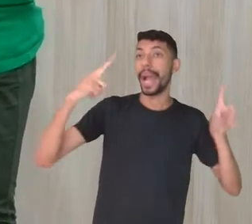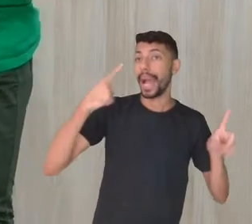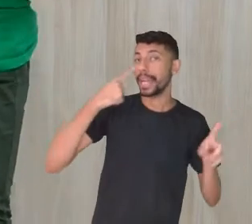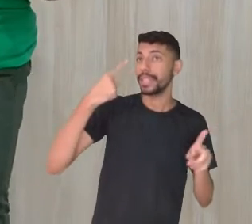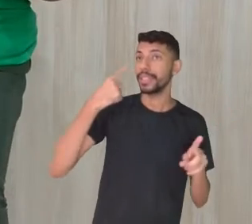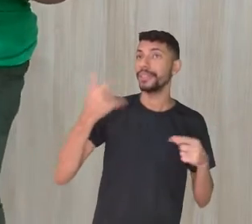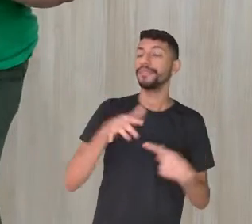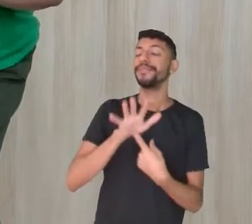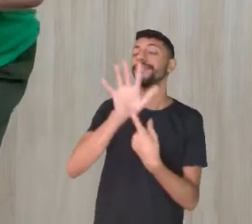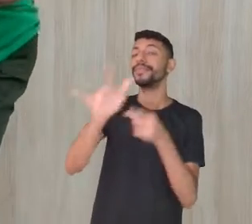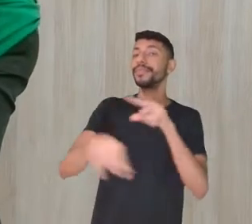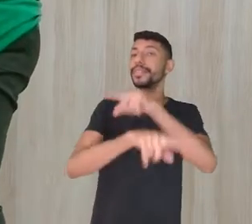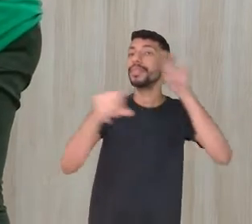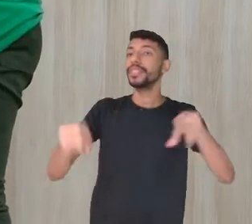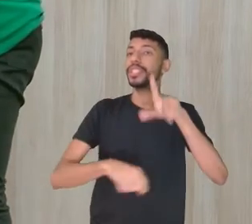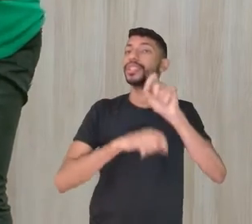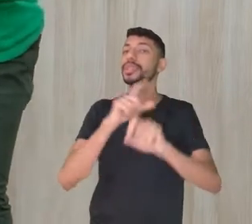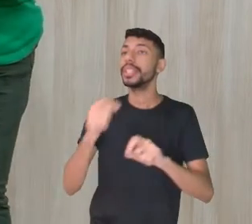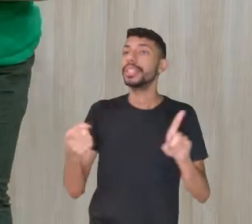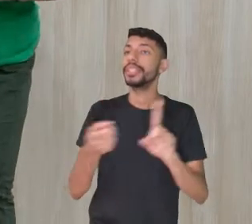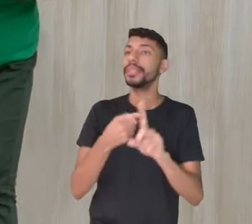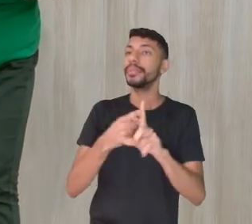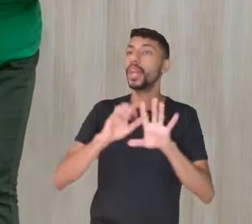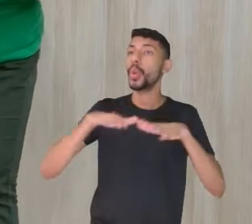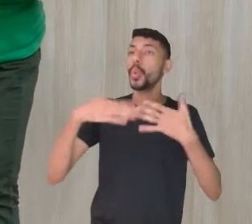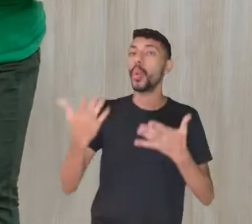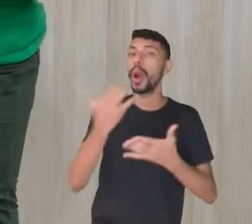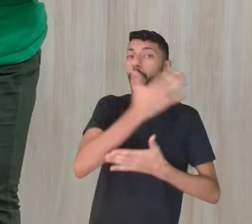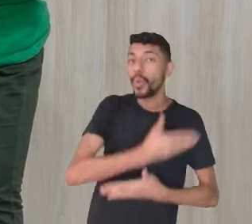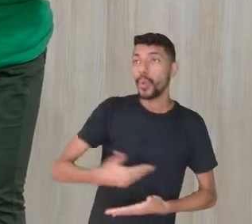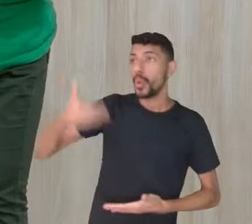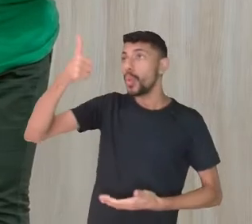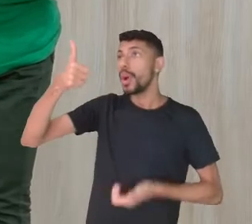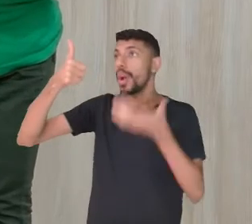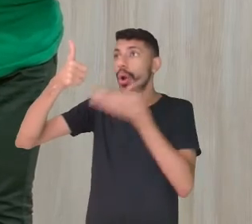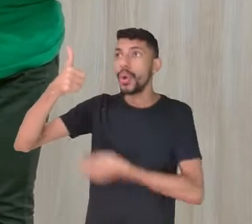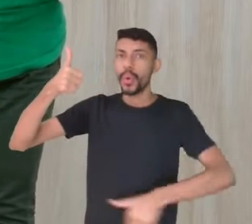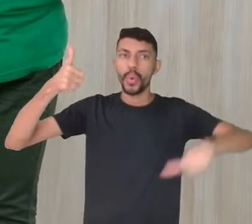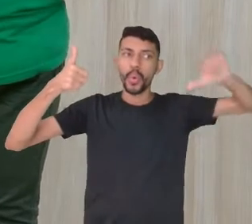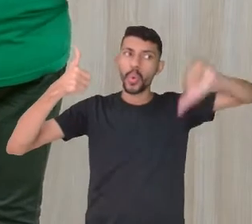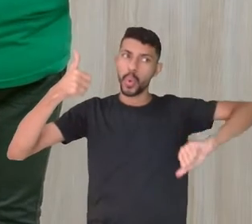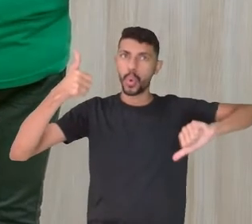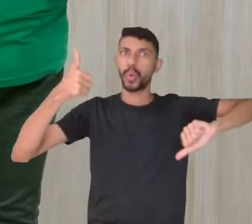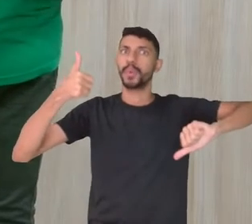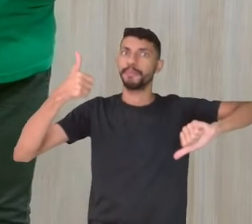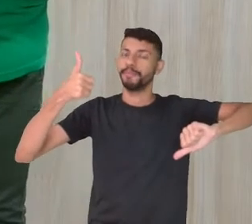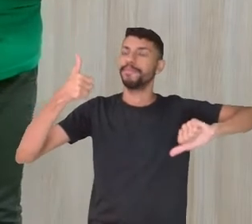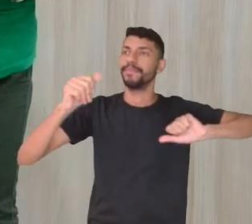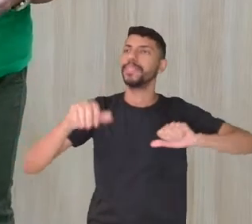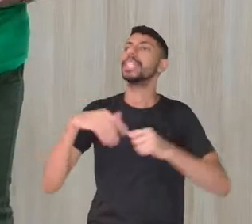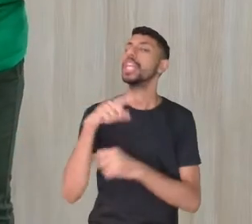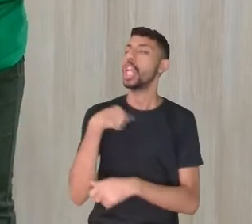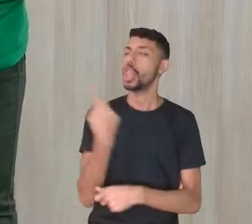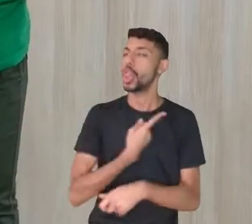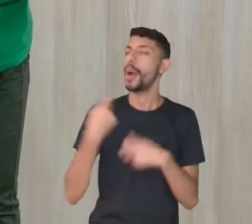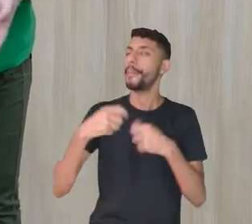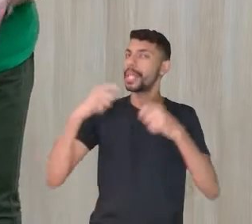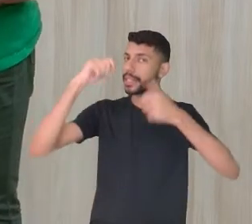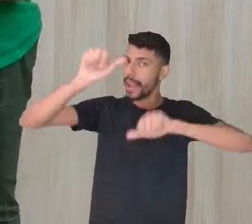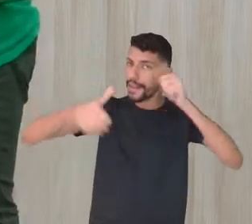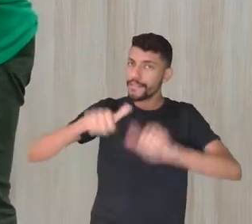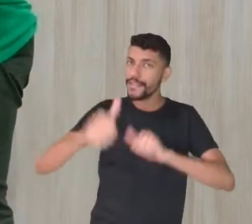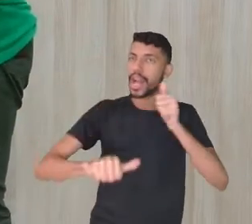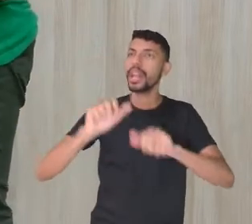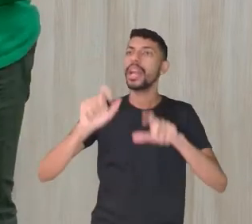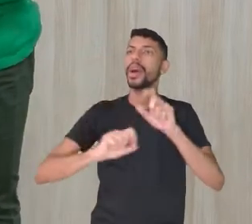eu trouxe para vocês também quais são as vantagens e desvantagens. E cabe a cada um de nós avaliarmos se realmente